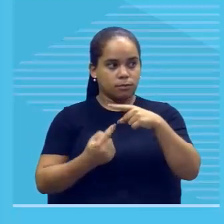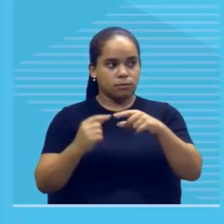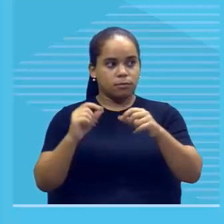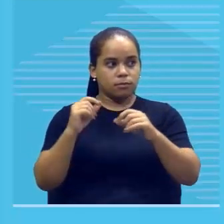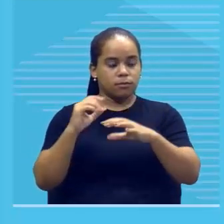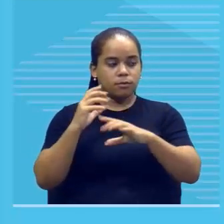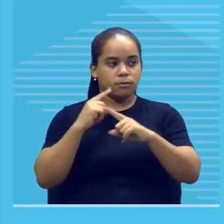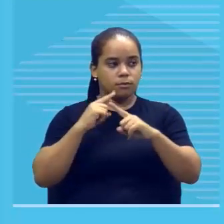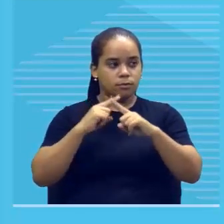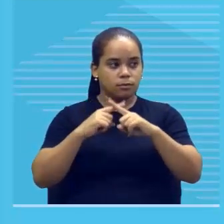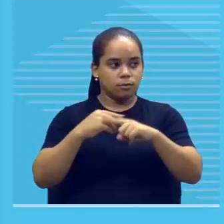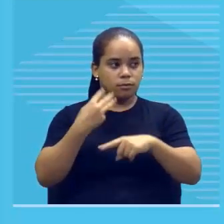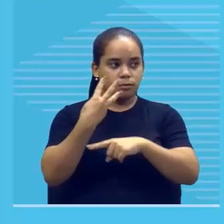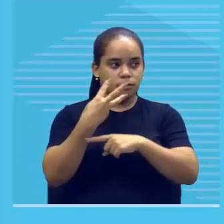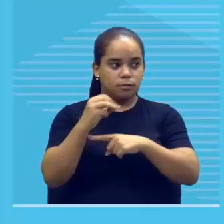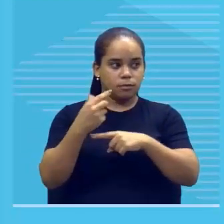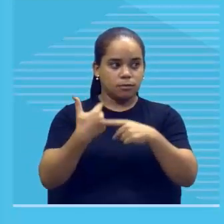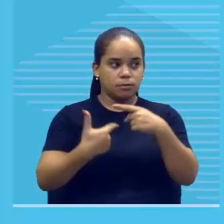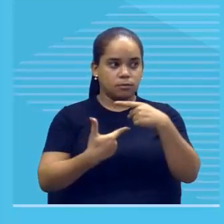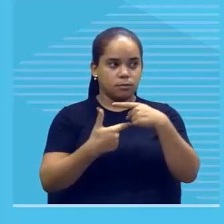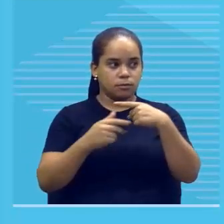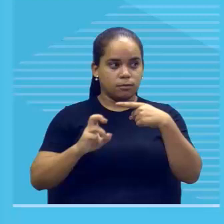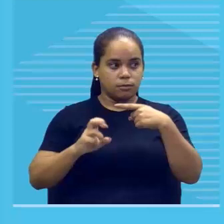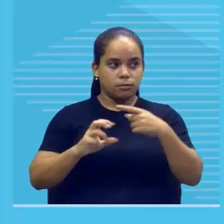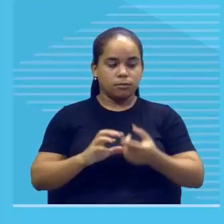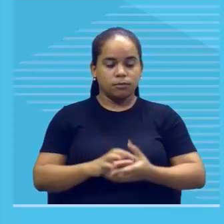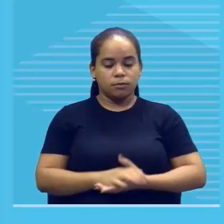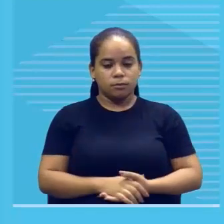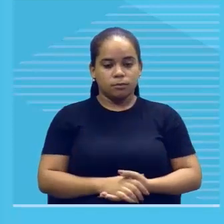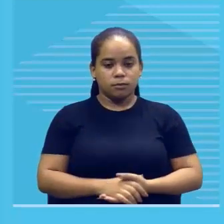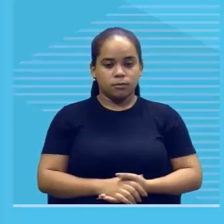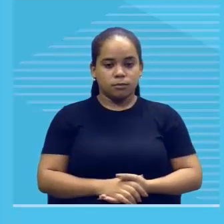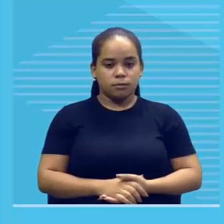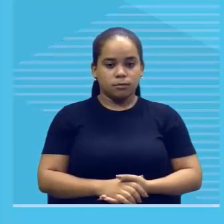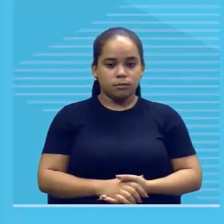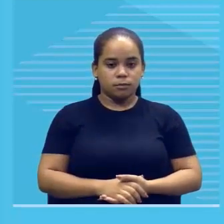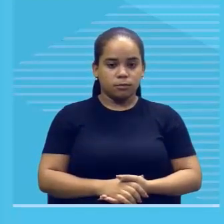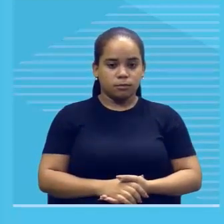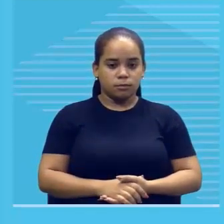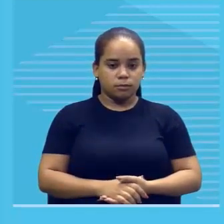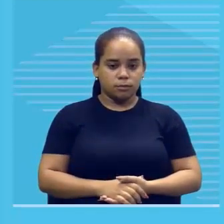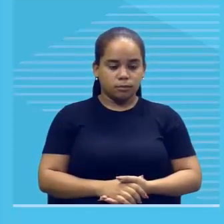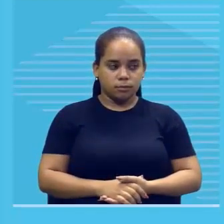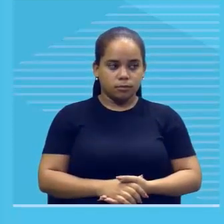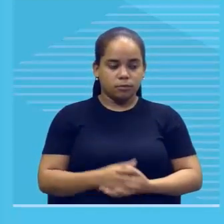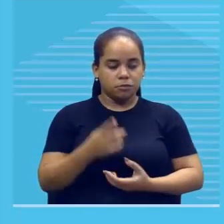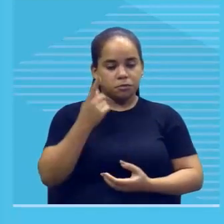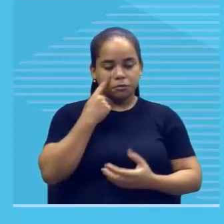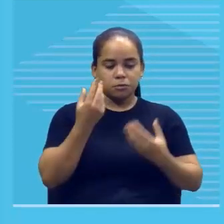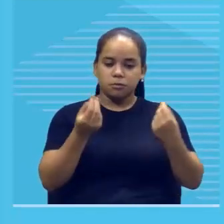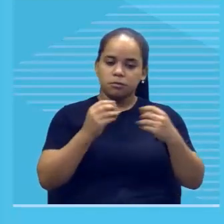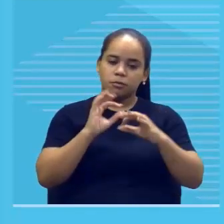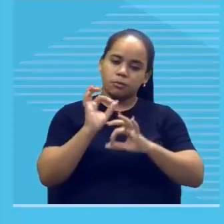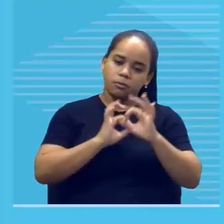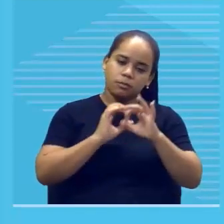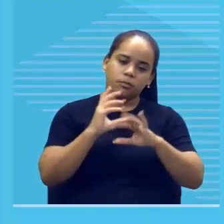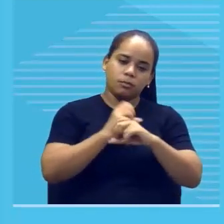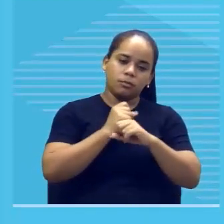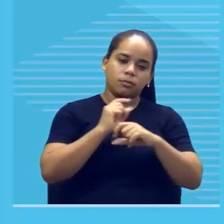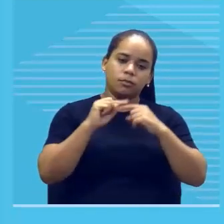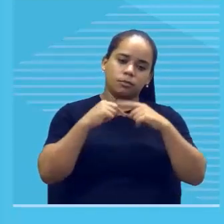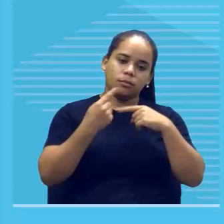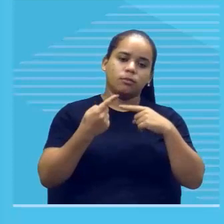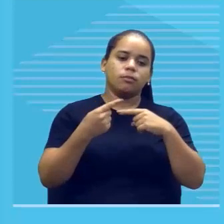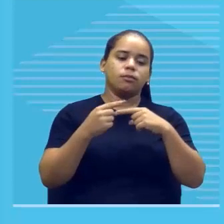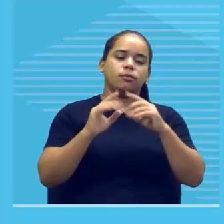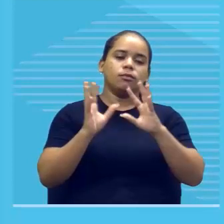vezes 30 sobre 25 aí ó olha o tamanho que ficou a nossa conta Depois de várias simplificações